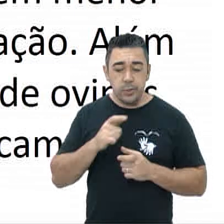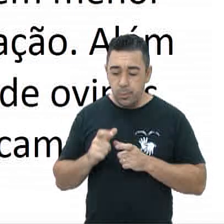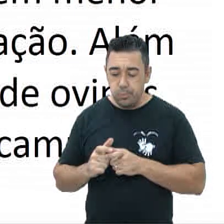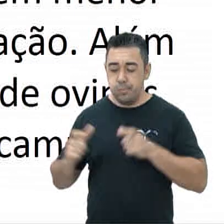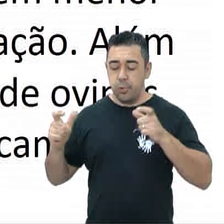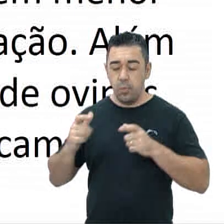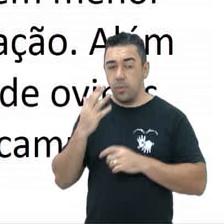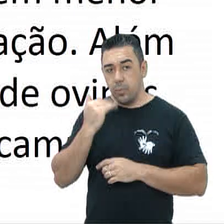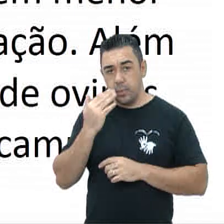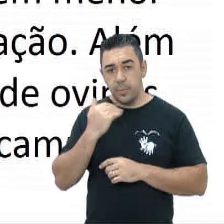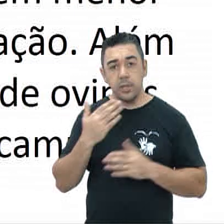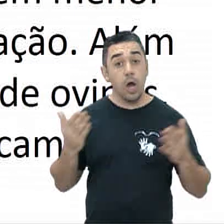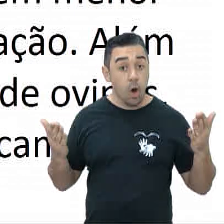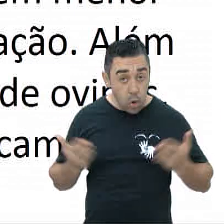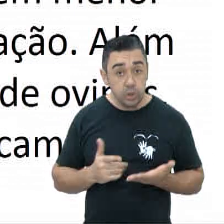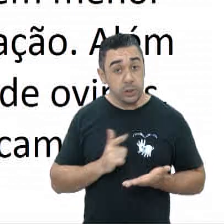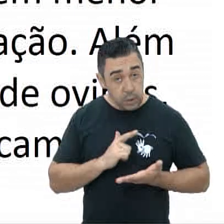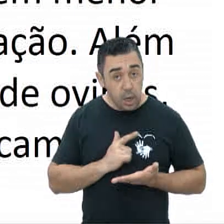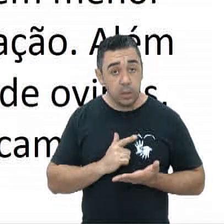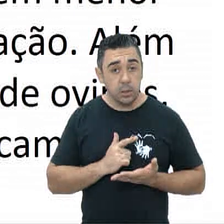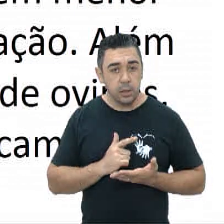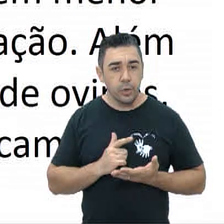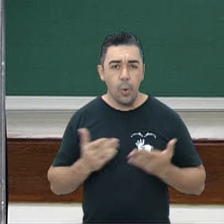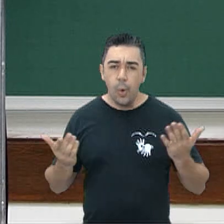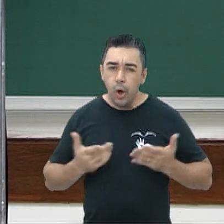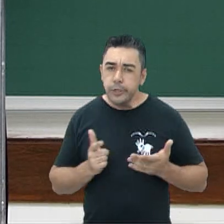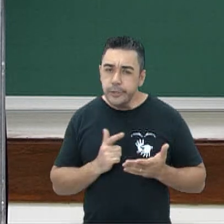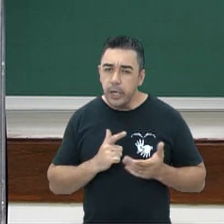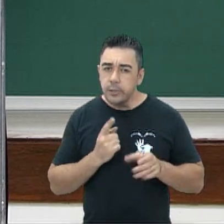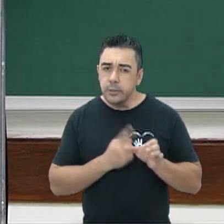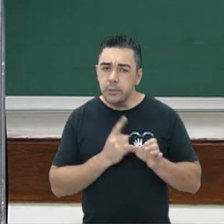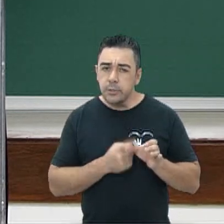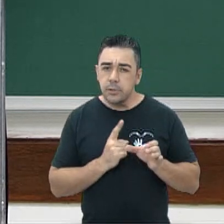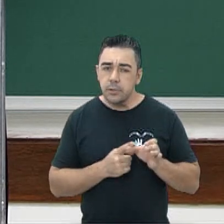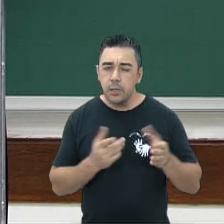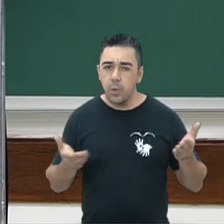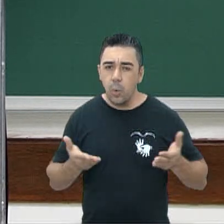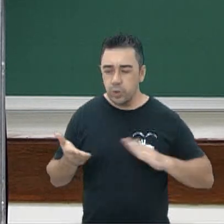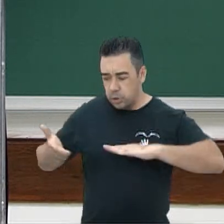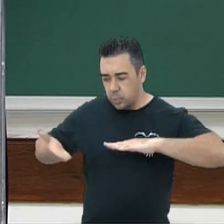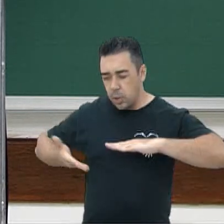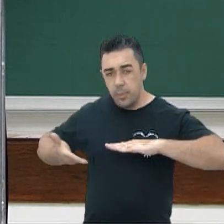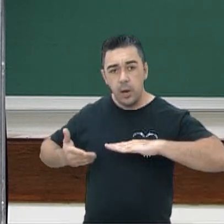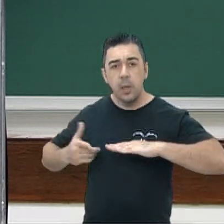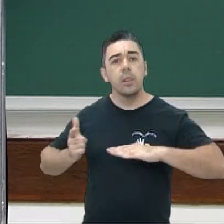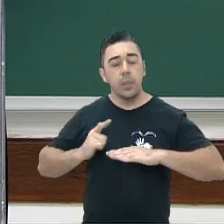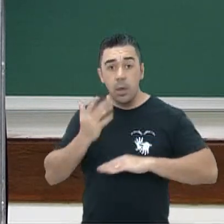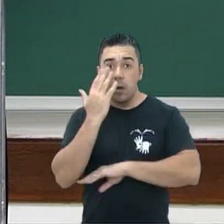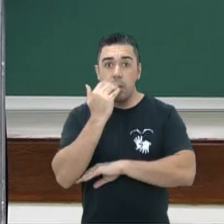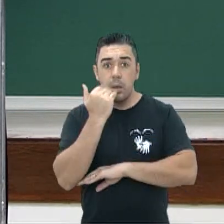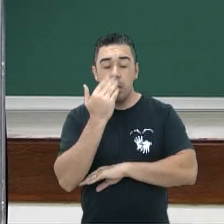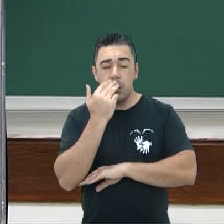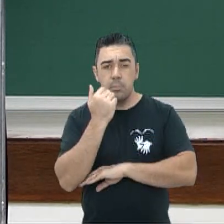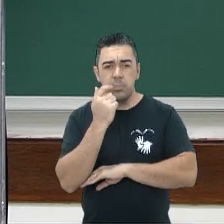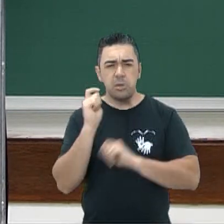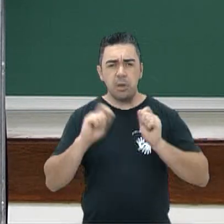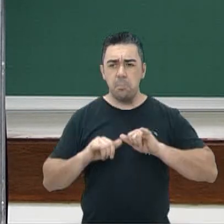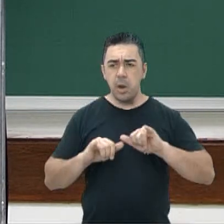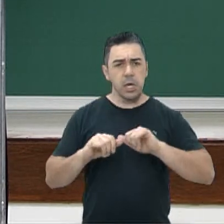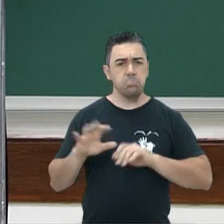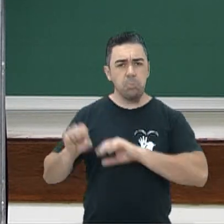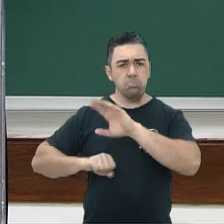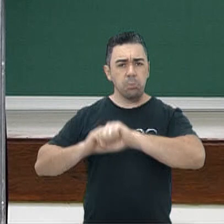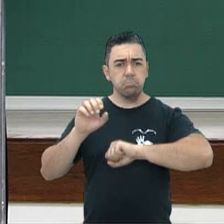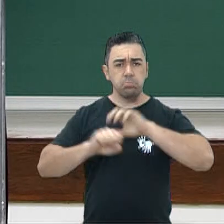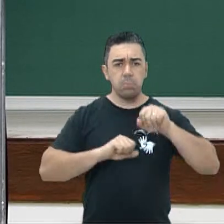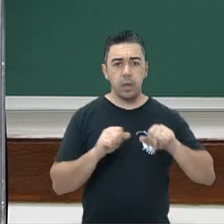de alimento, que é o que a gente tem hoje. Né? O que a gente tem hoje nas cidades, na contemporaneidade? Superprodução de alimentos. Se produz muito